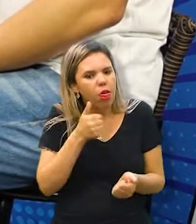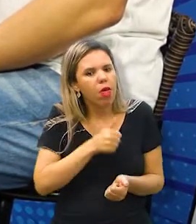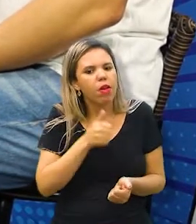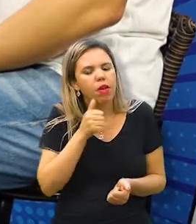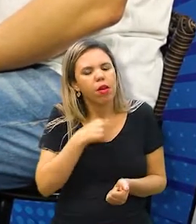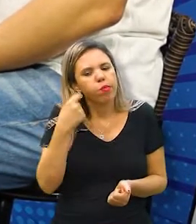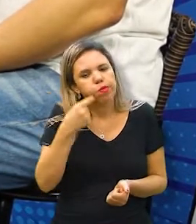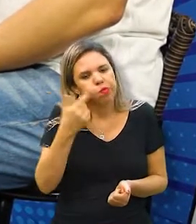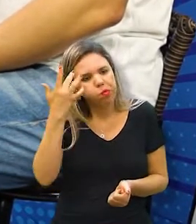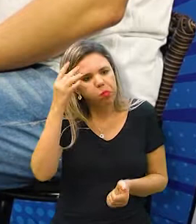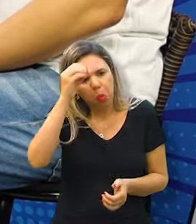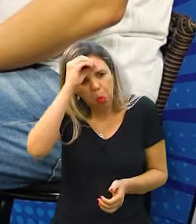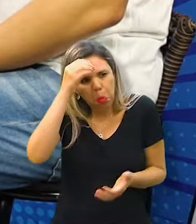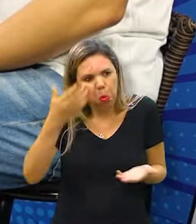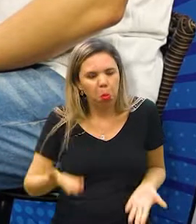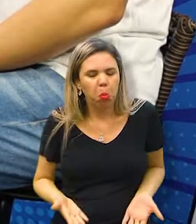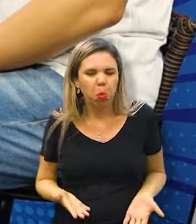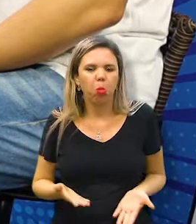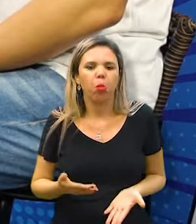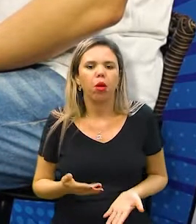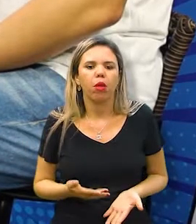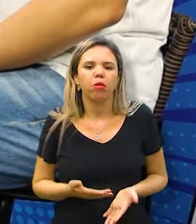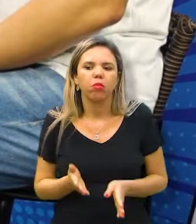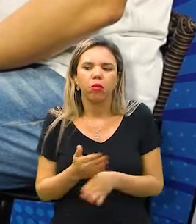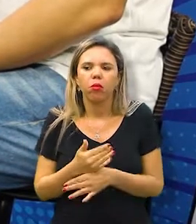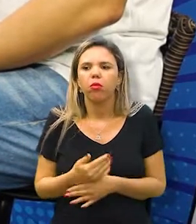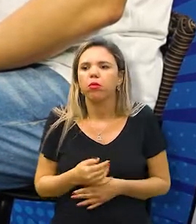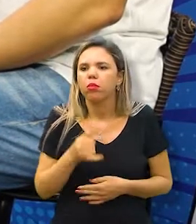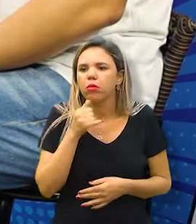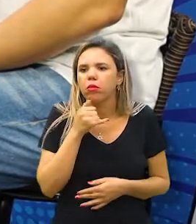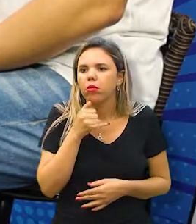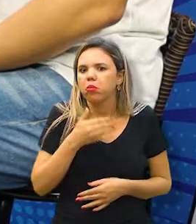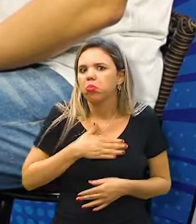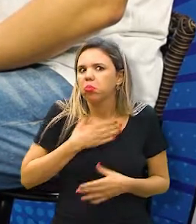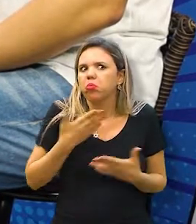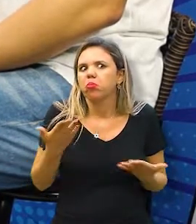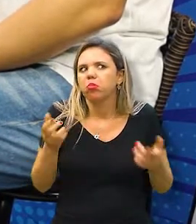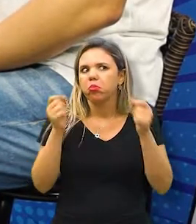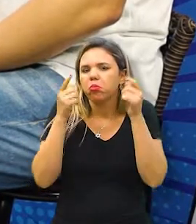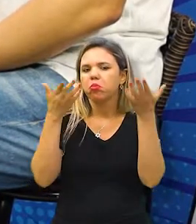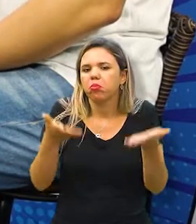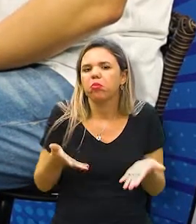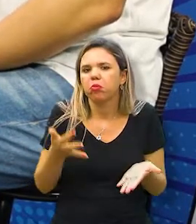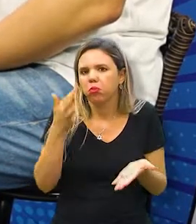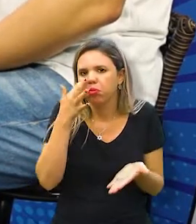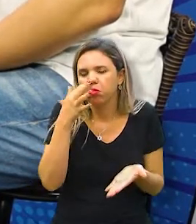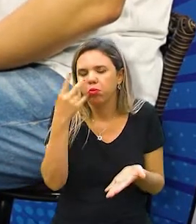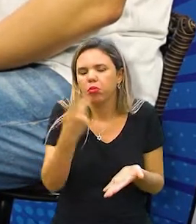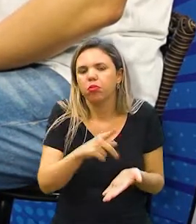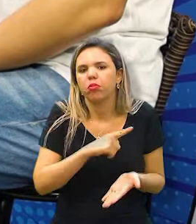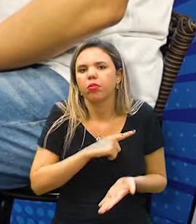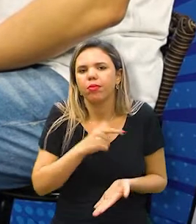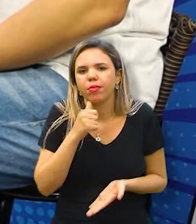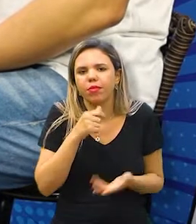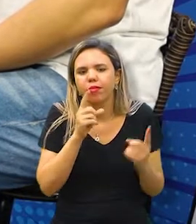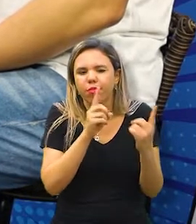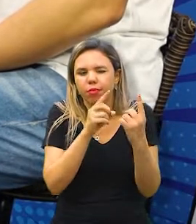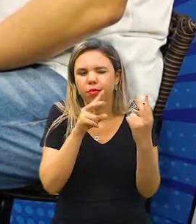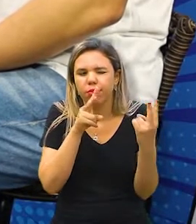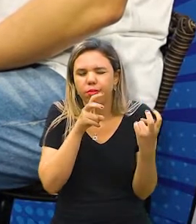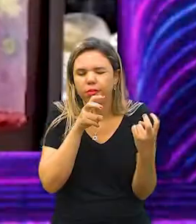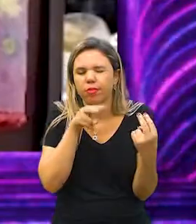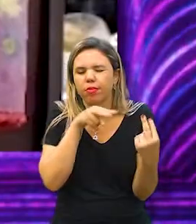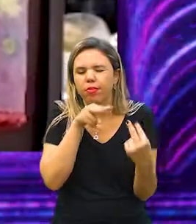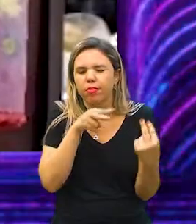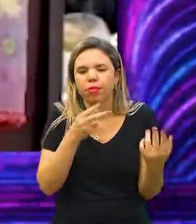da advogada, que a advogada nem sabe de nada. Ela vai meio que pegar meio de surpresa essa admiração que ele tem por